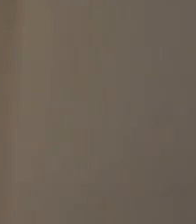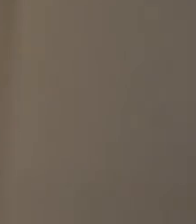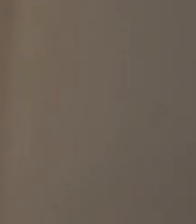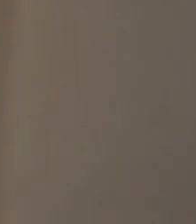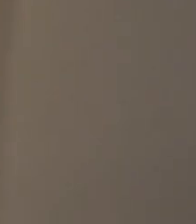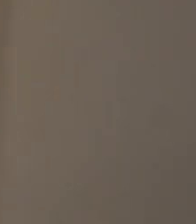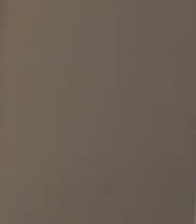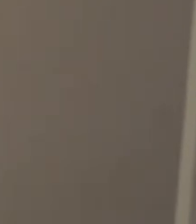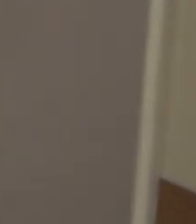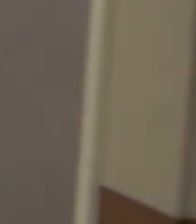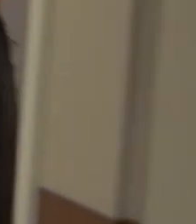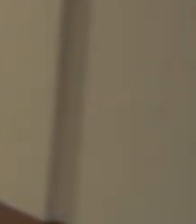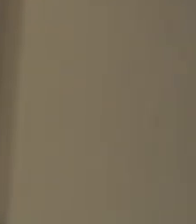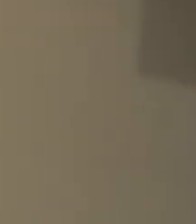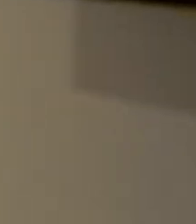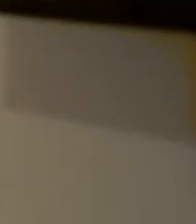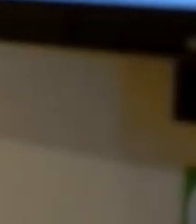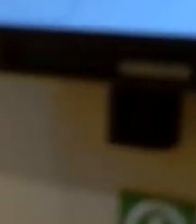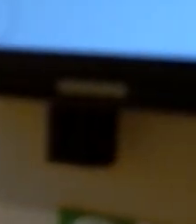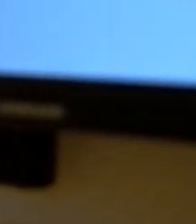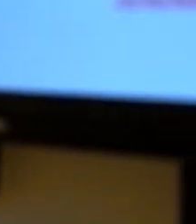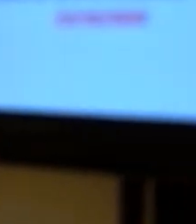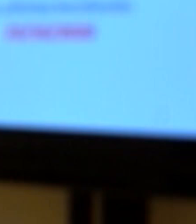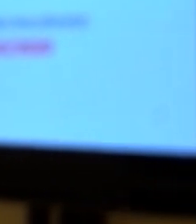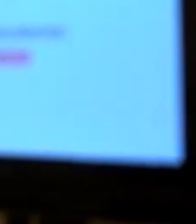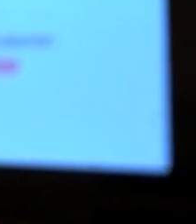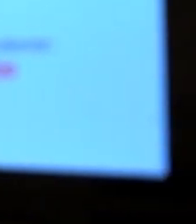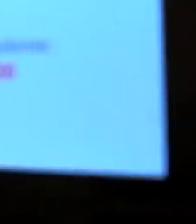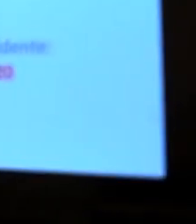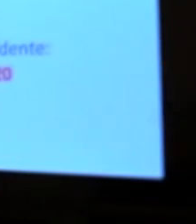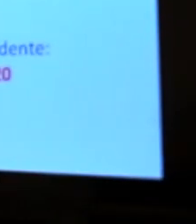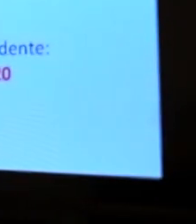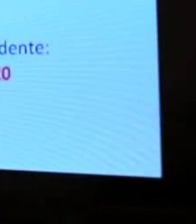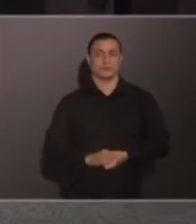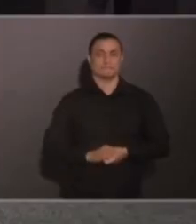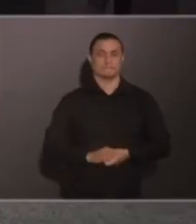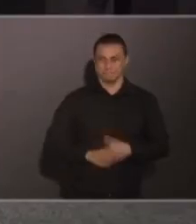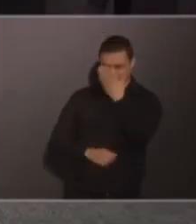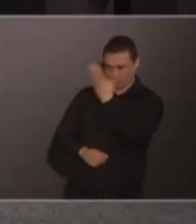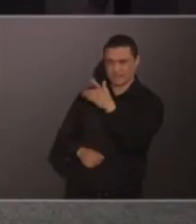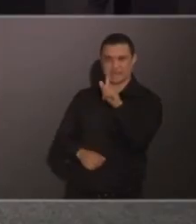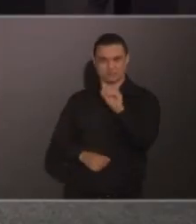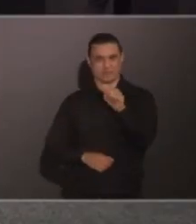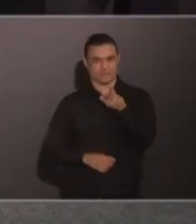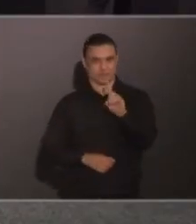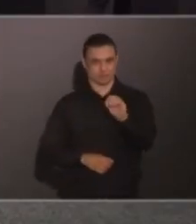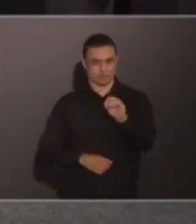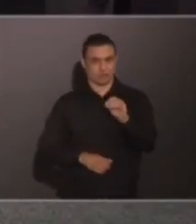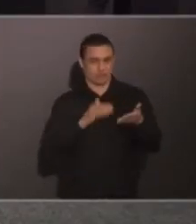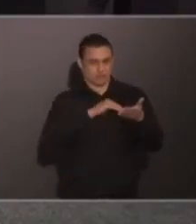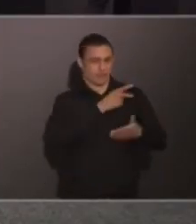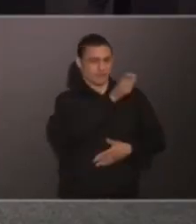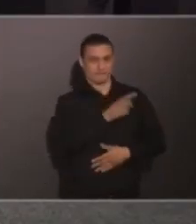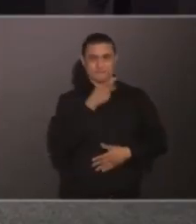sete milhões 318 1821 infectados desde o início da pandemia em São Paulo o coordenador executivo